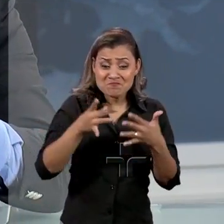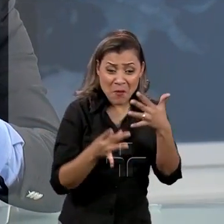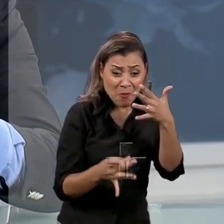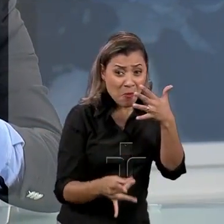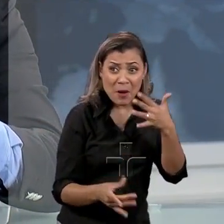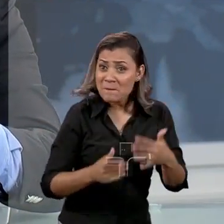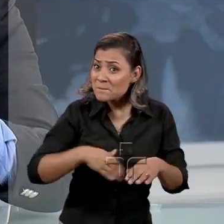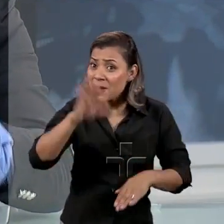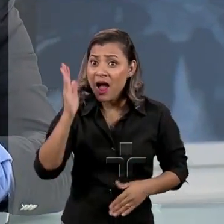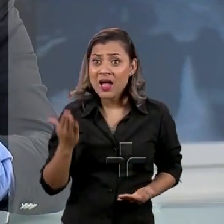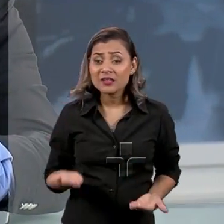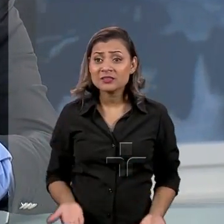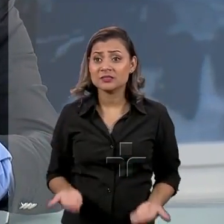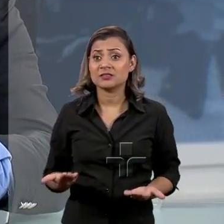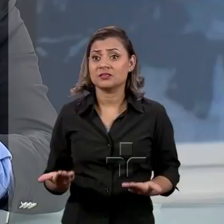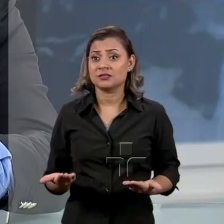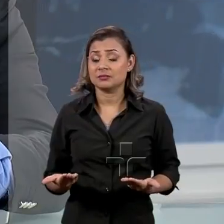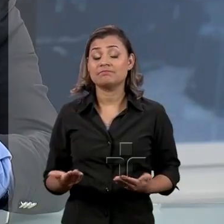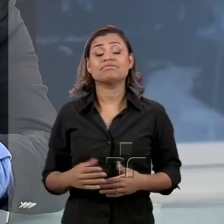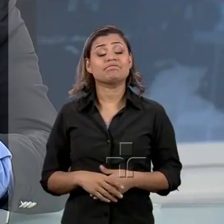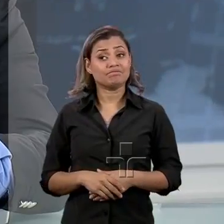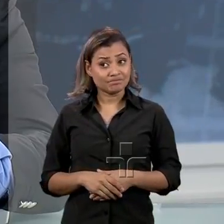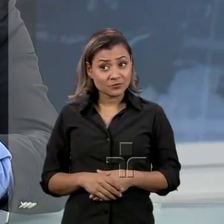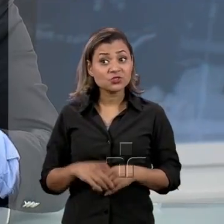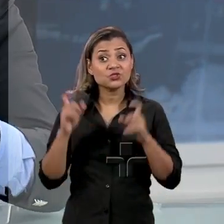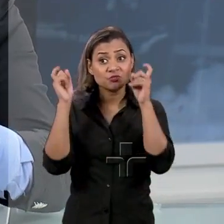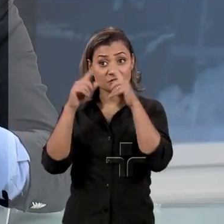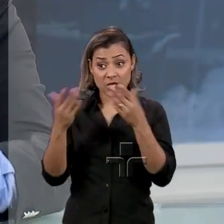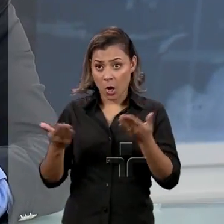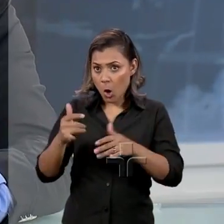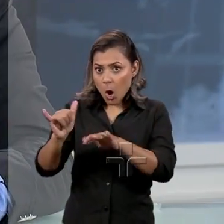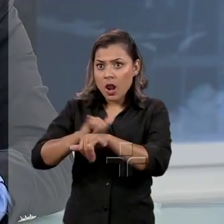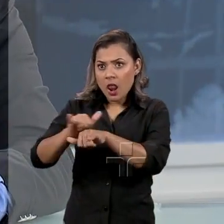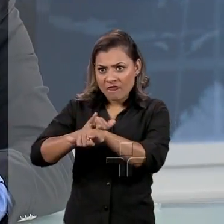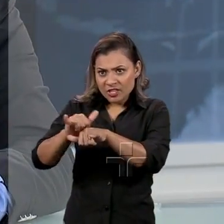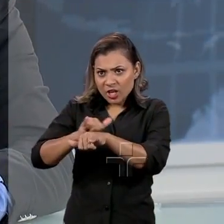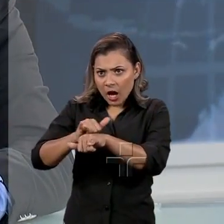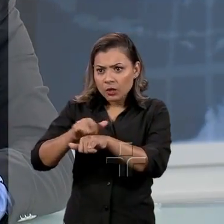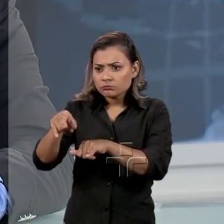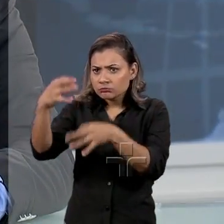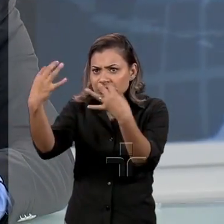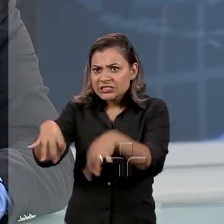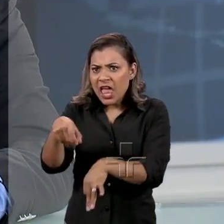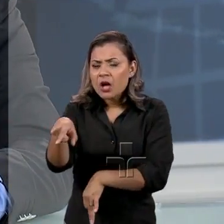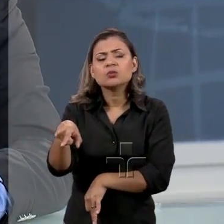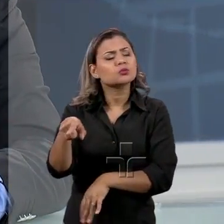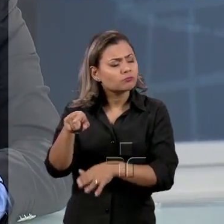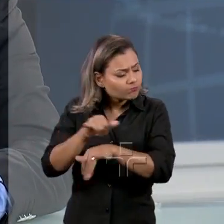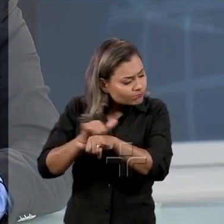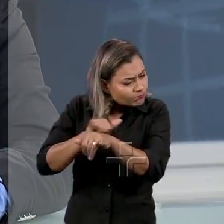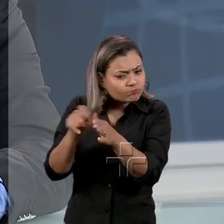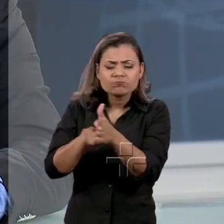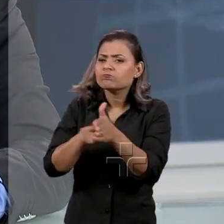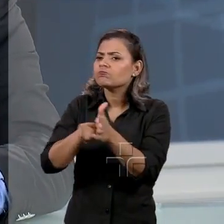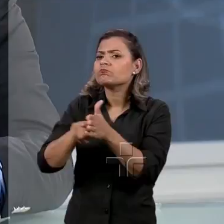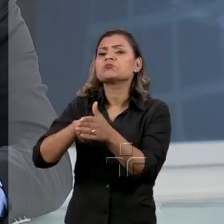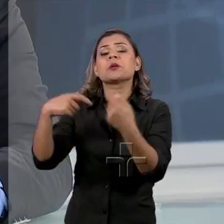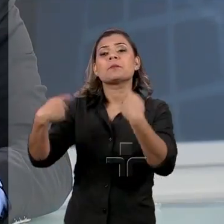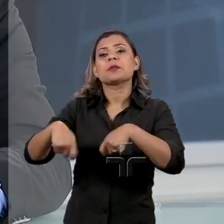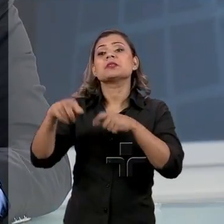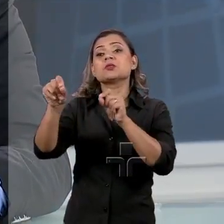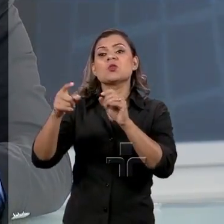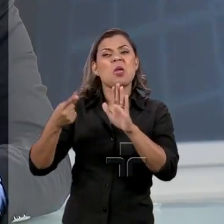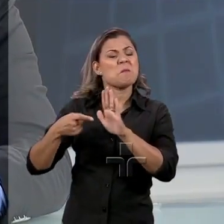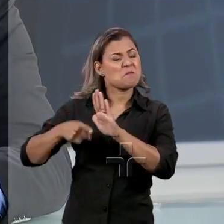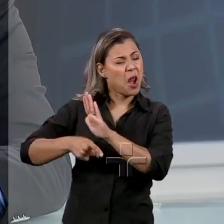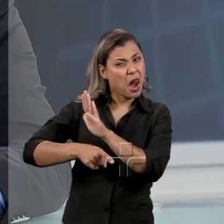Então, eu acho que para situações dessa natureza, a Lava Jato que votou, né, devidamente, ela tem que ter uma capacidade de ir a